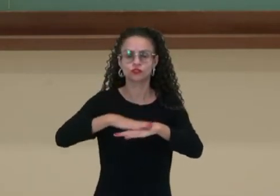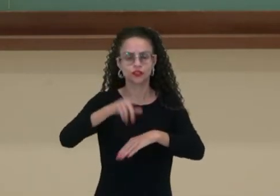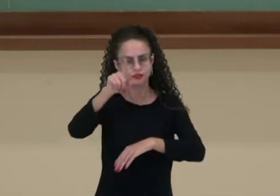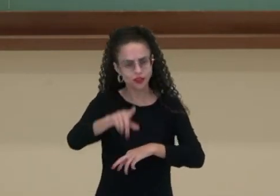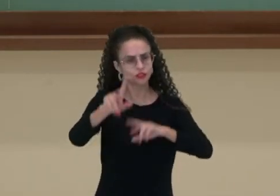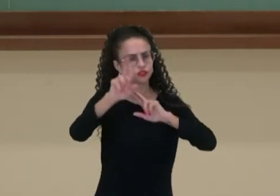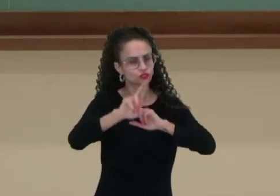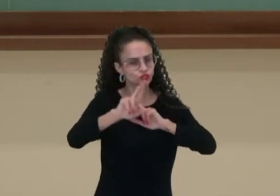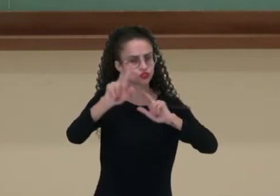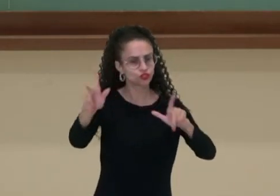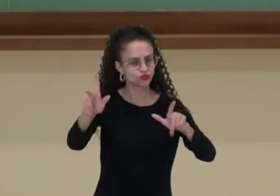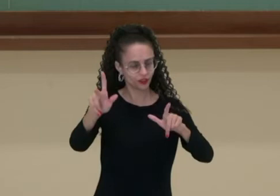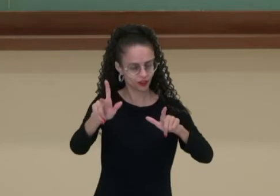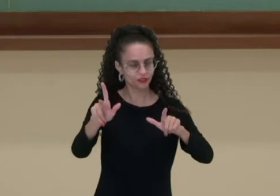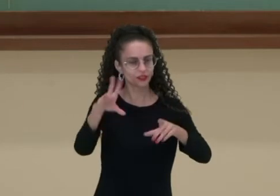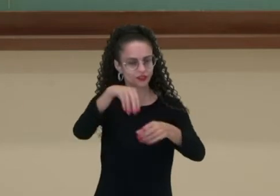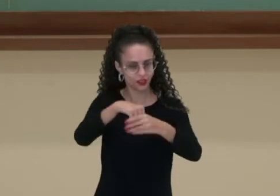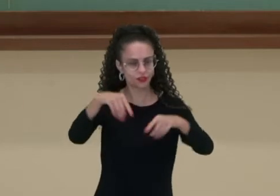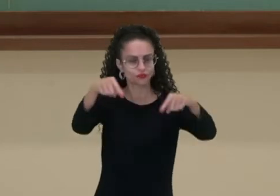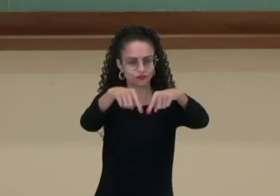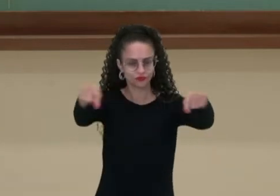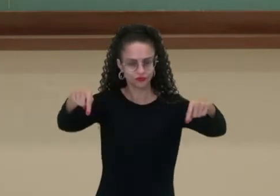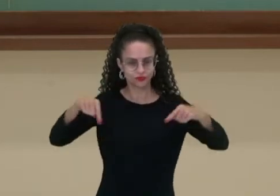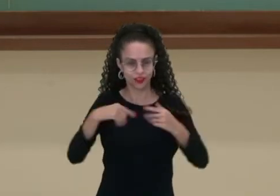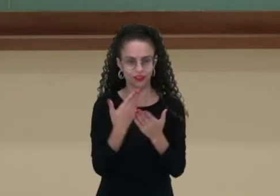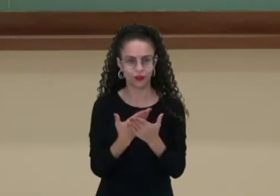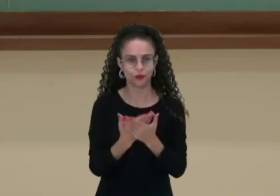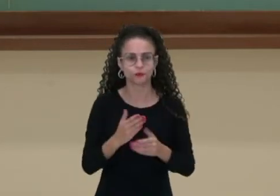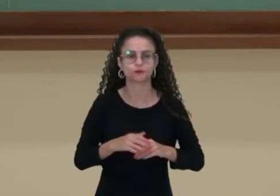diferença na sala de aula, galerinha do sexto ano.